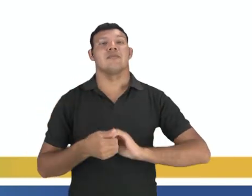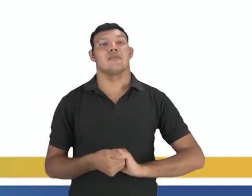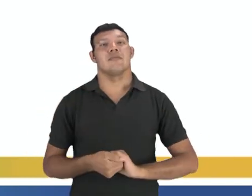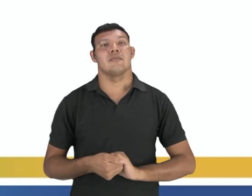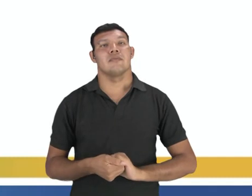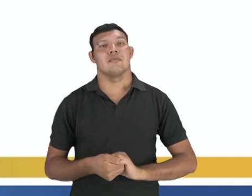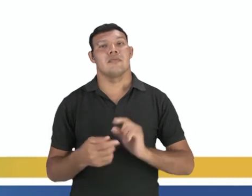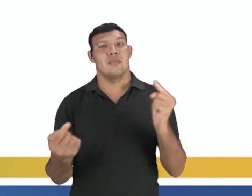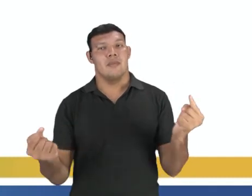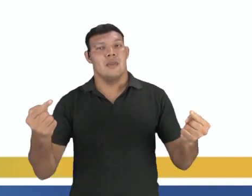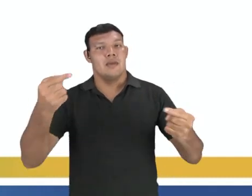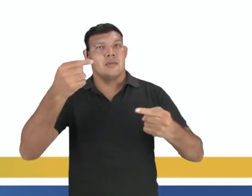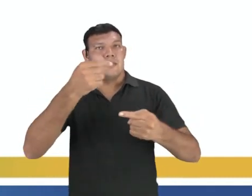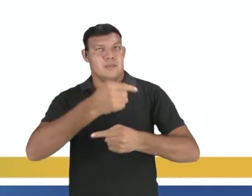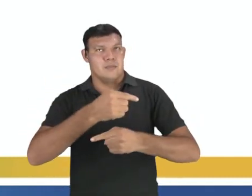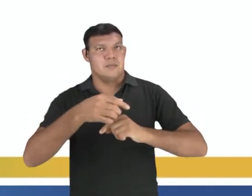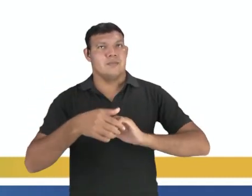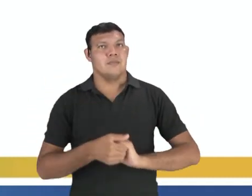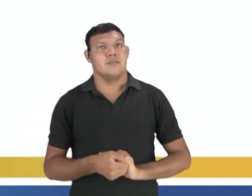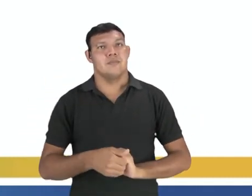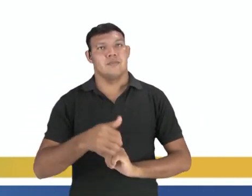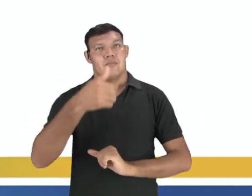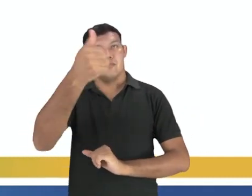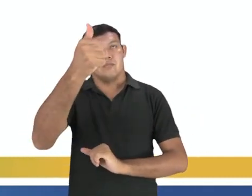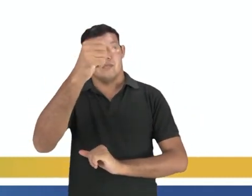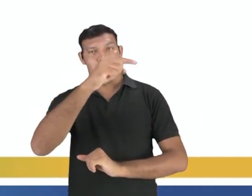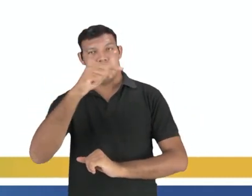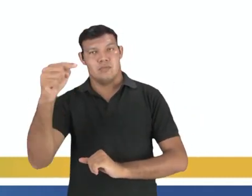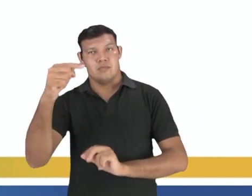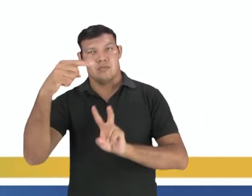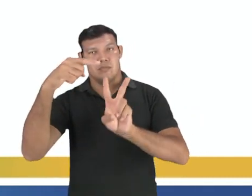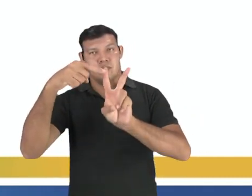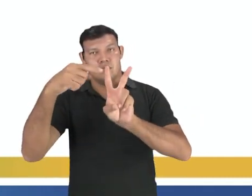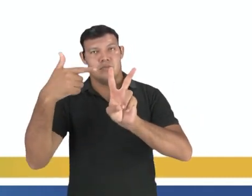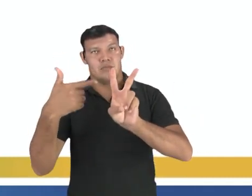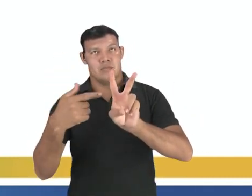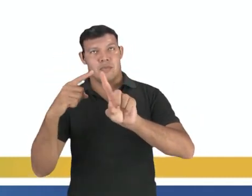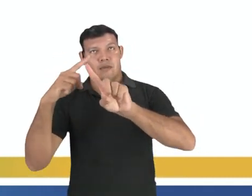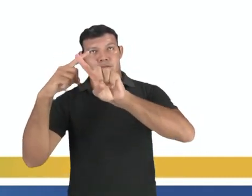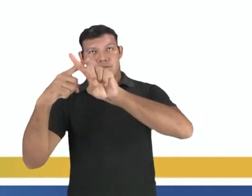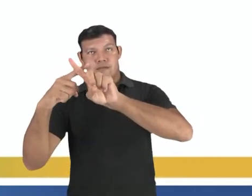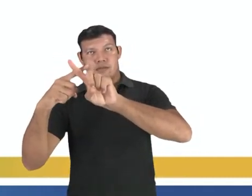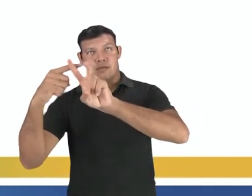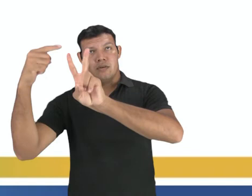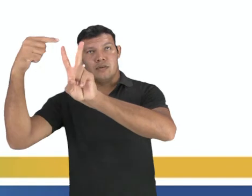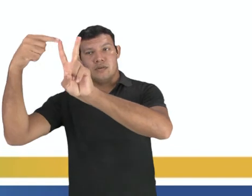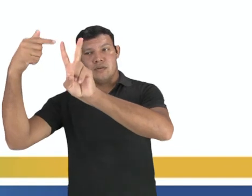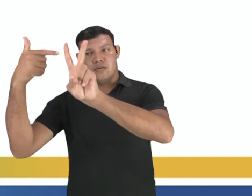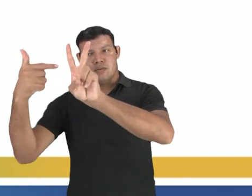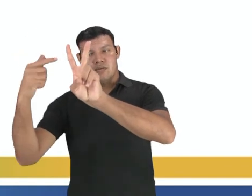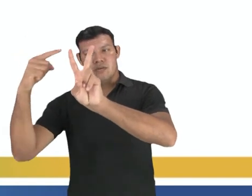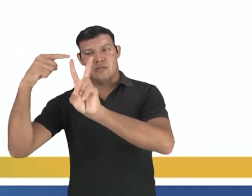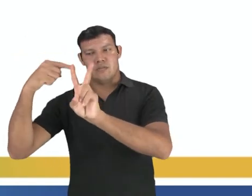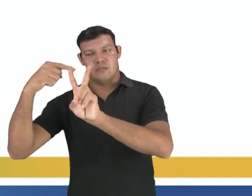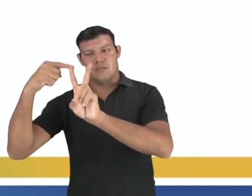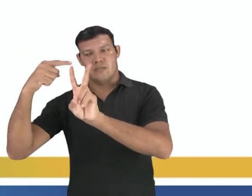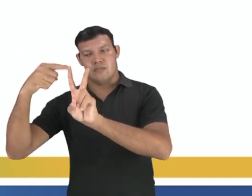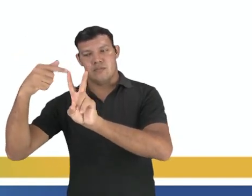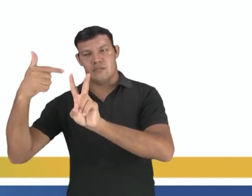2, que nós vamos ter a multiplicação de 1 sobre raiz de 2 vezes raiz de 2 sobre raiz de